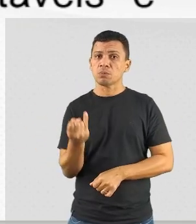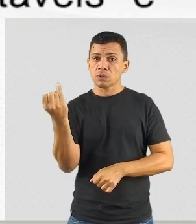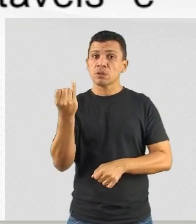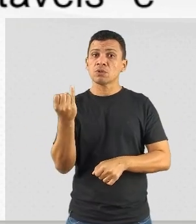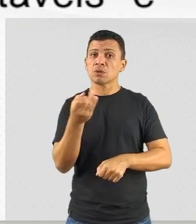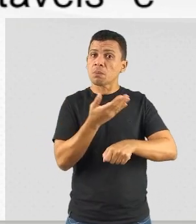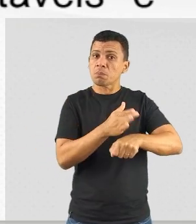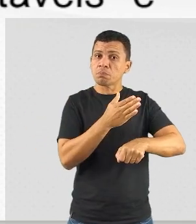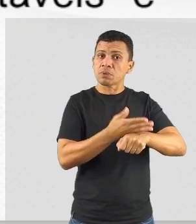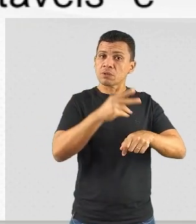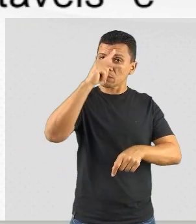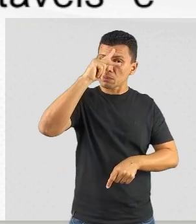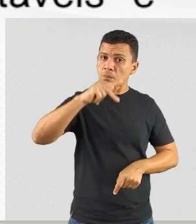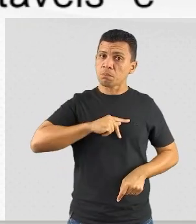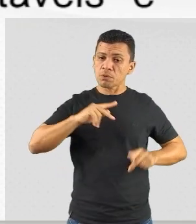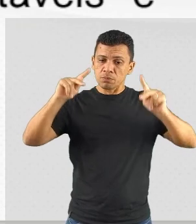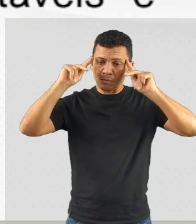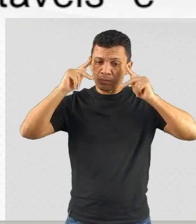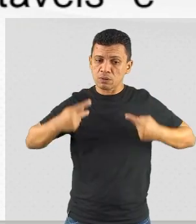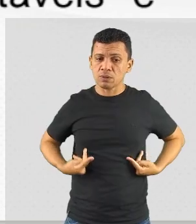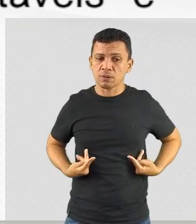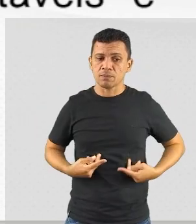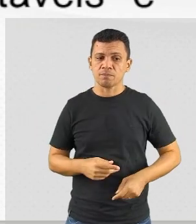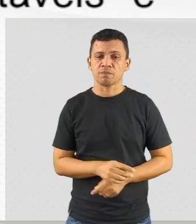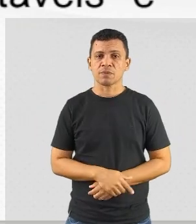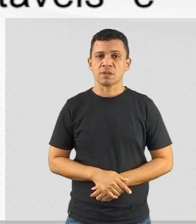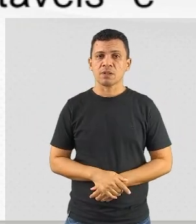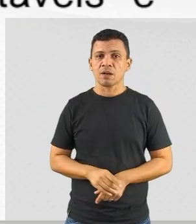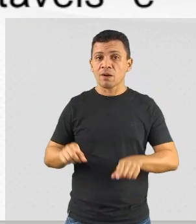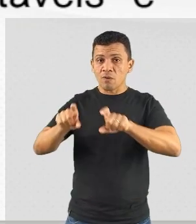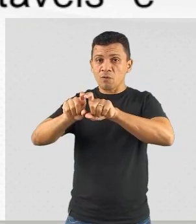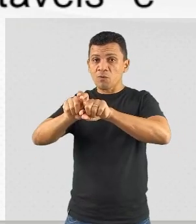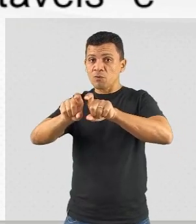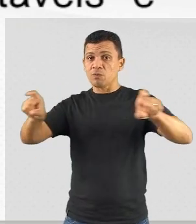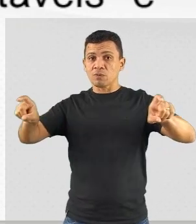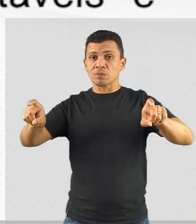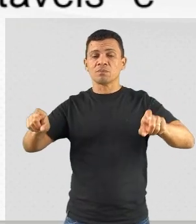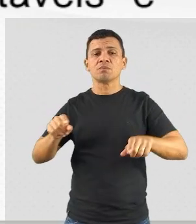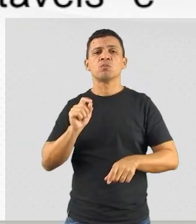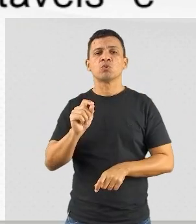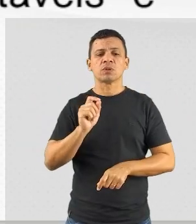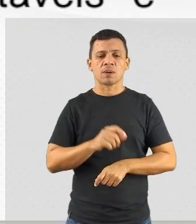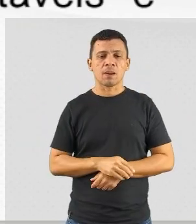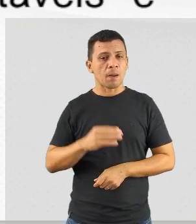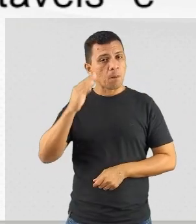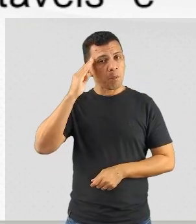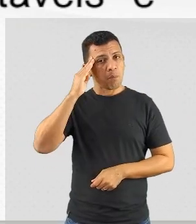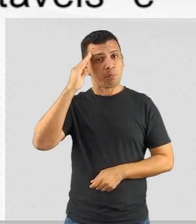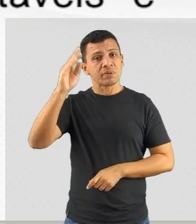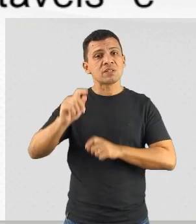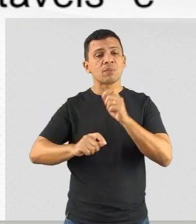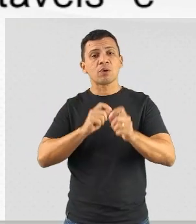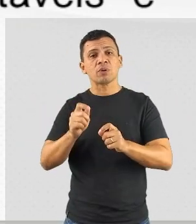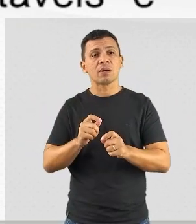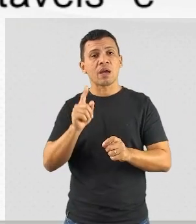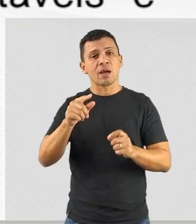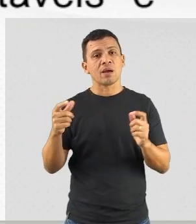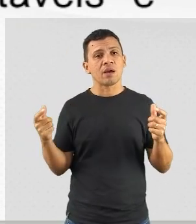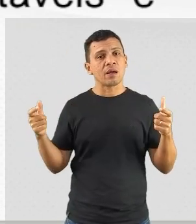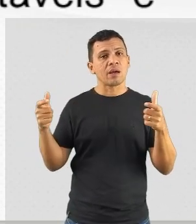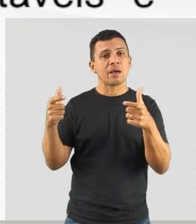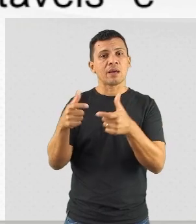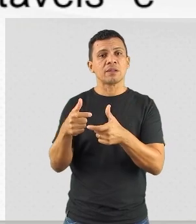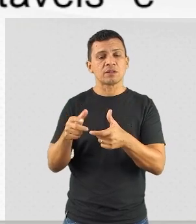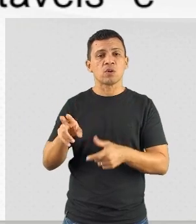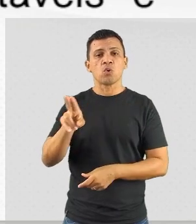práticas humanas. Olha o tópico aqui que eu coloquei em destaque. Um dos principais passos é a redução do uso de